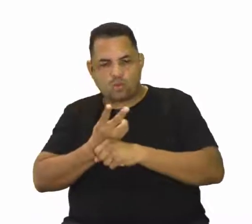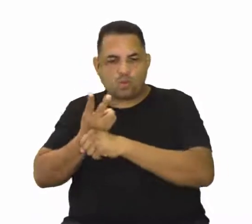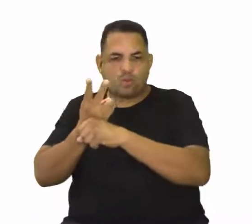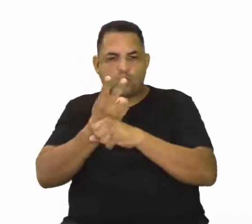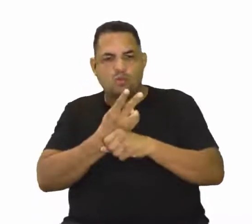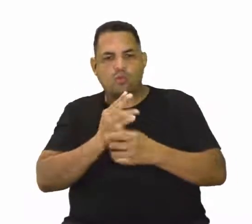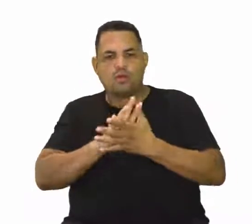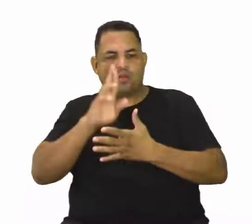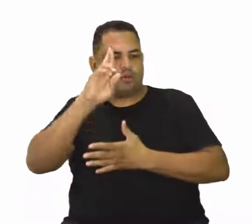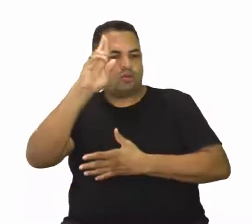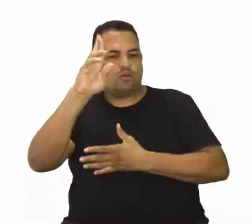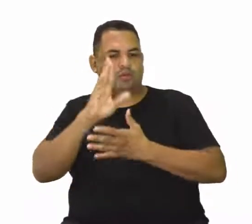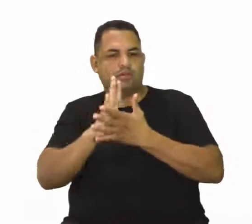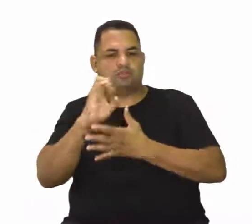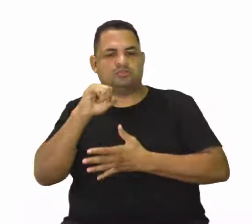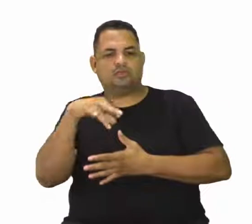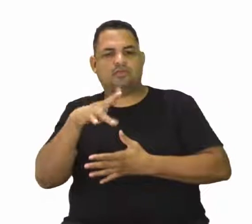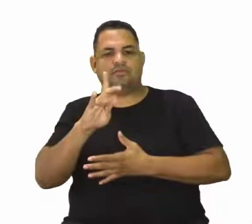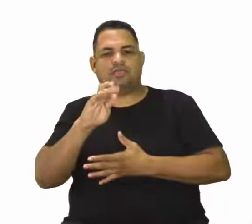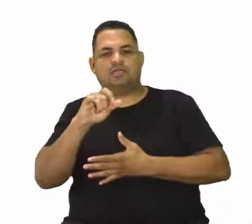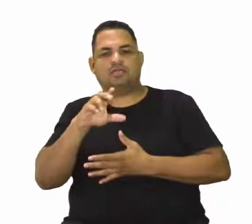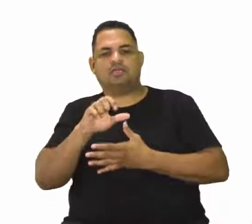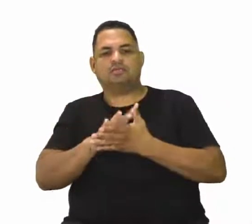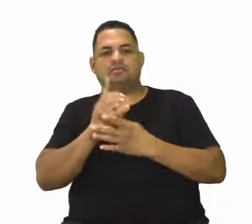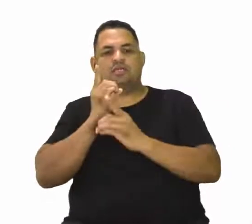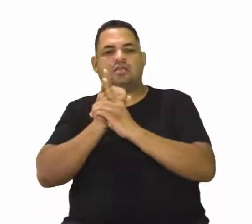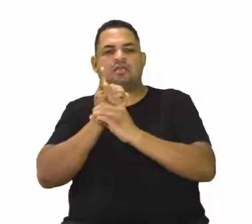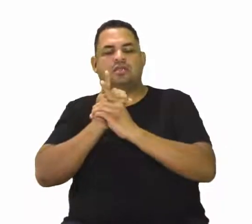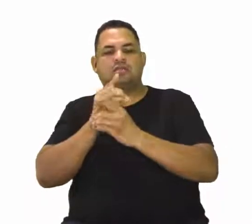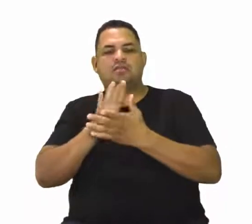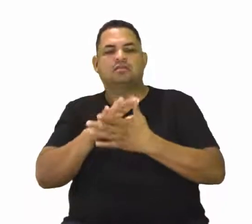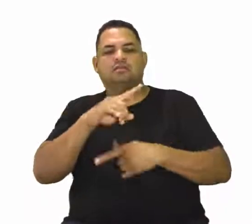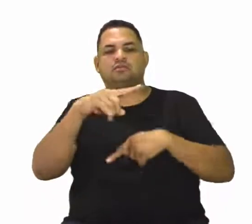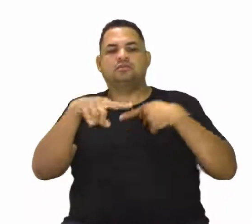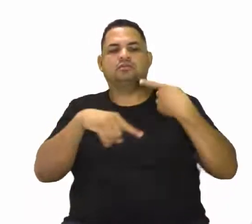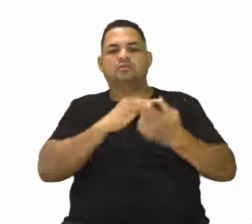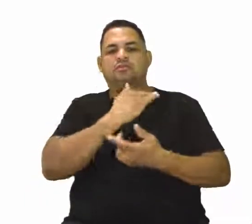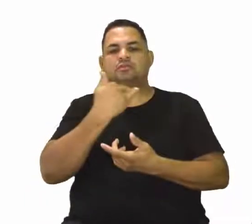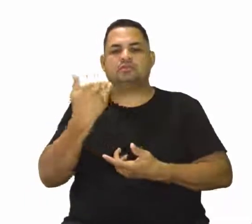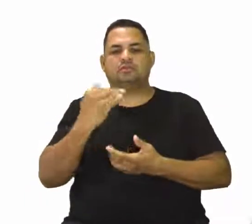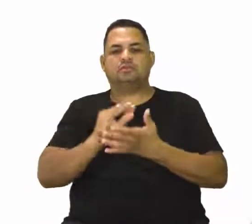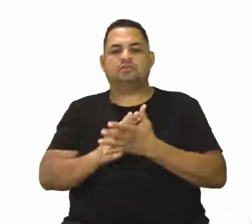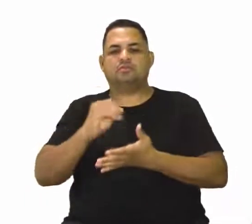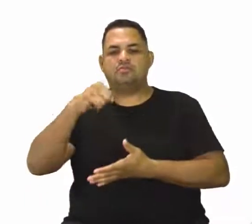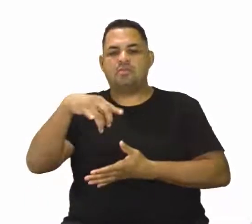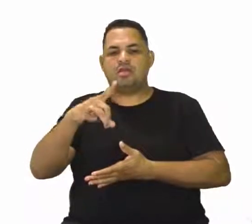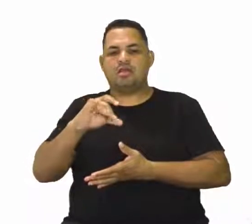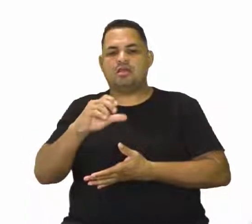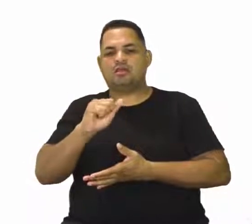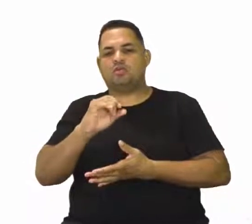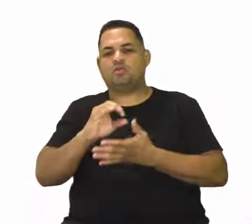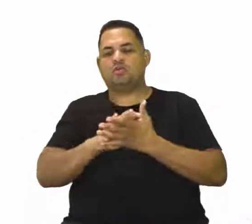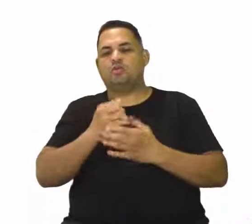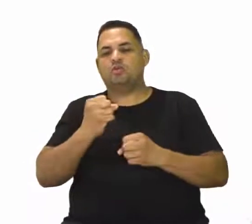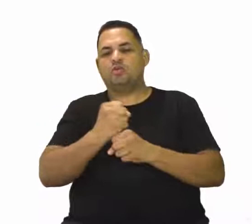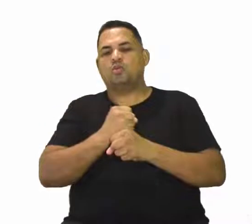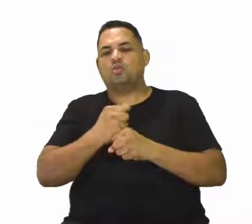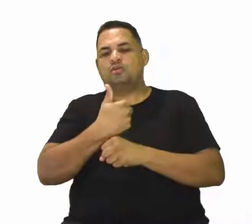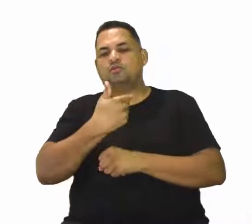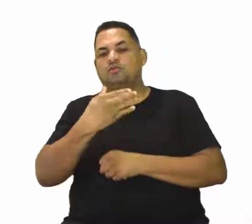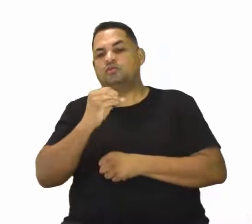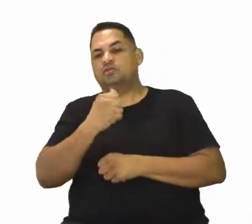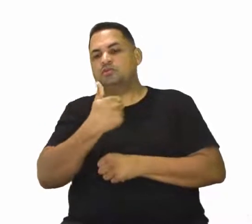era o Osama Bin Laden e e foi encontrado e depois foi morto em Maio de 2011